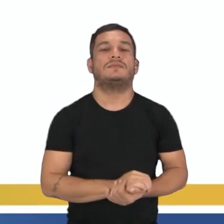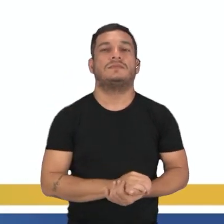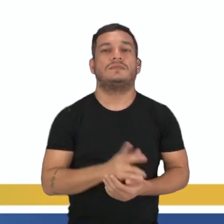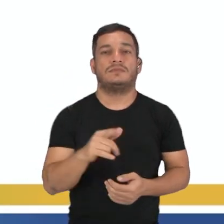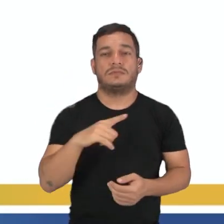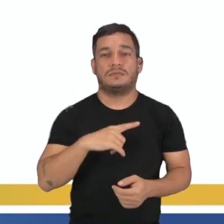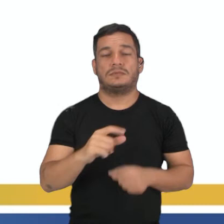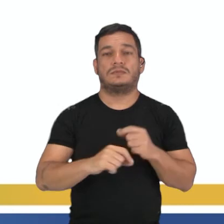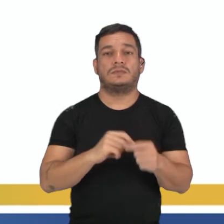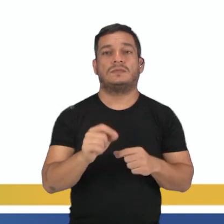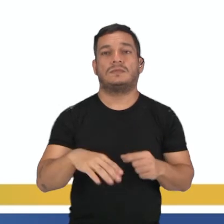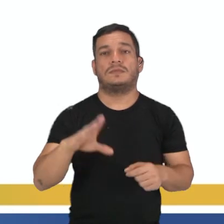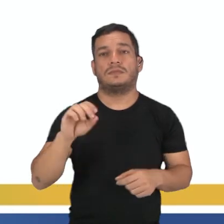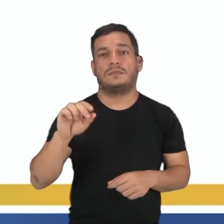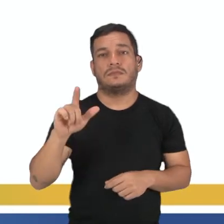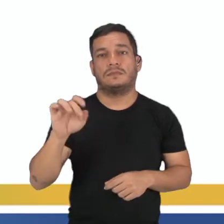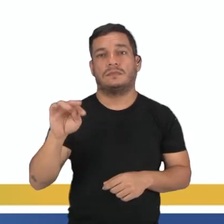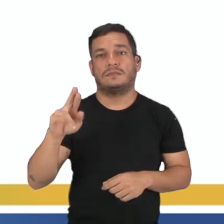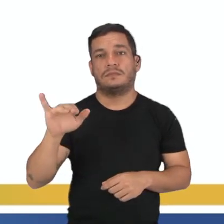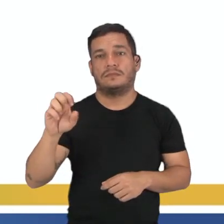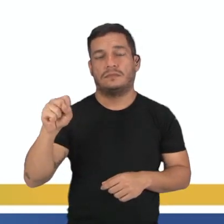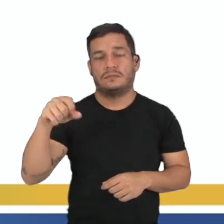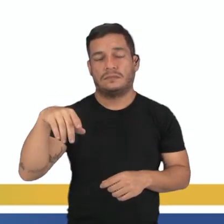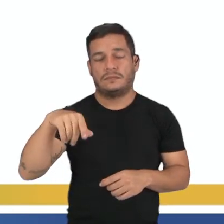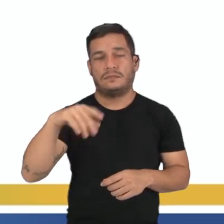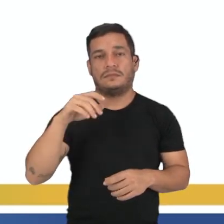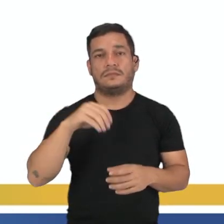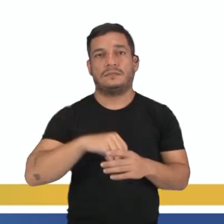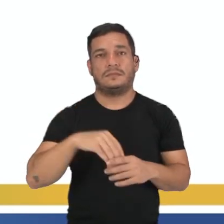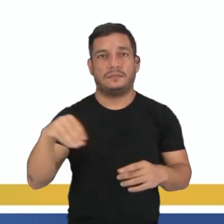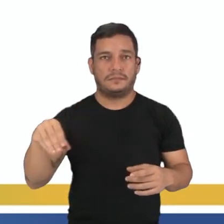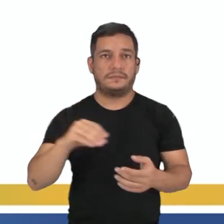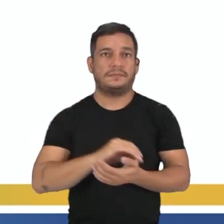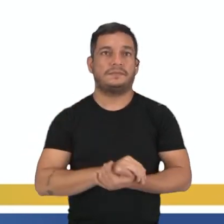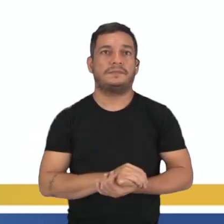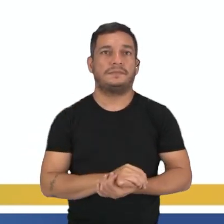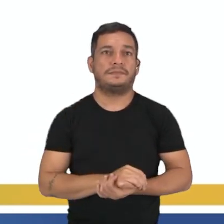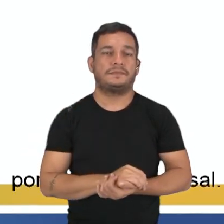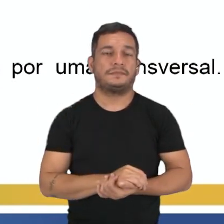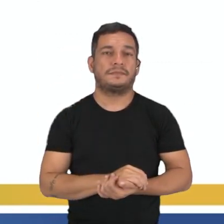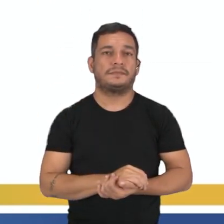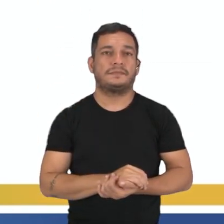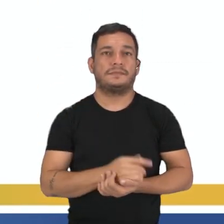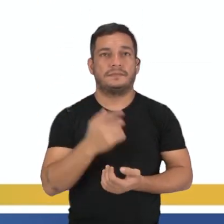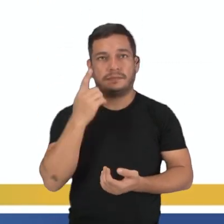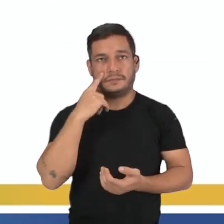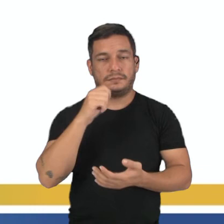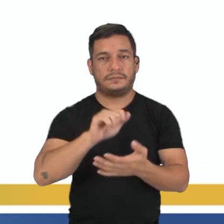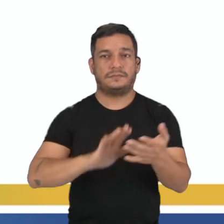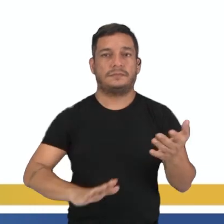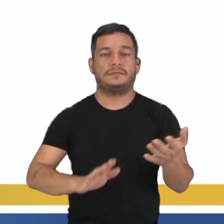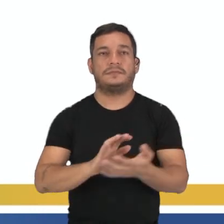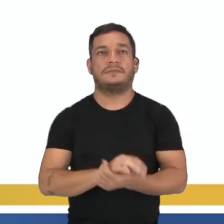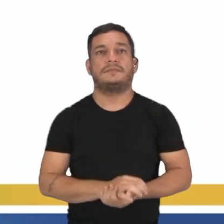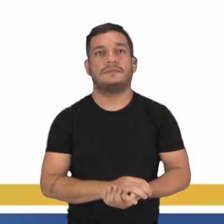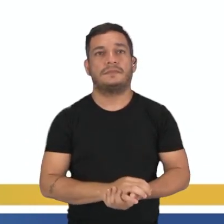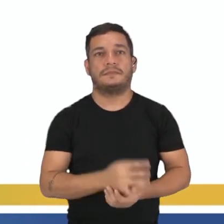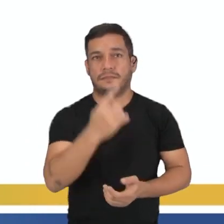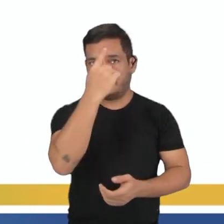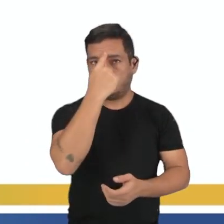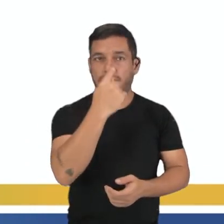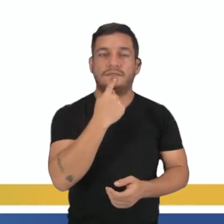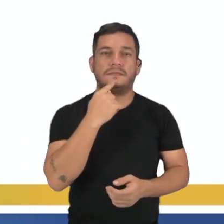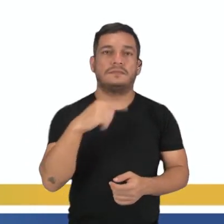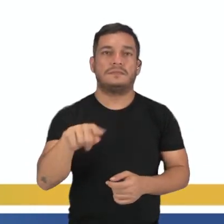trazem a ideia aí de colaterais externos, ok? Então, vamos exercitar. Na